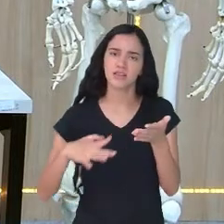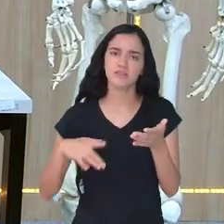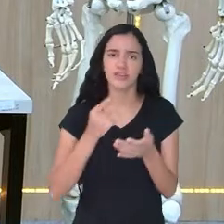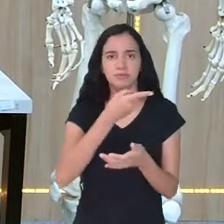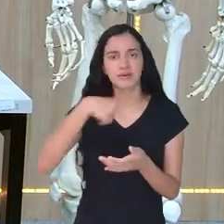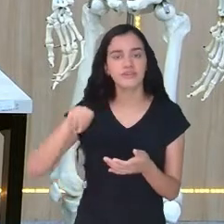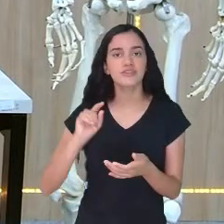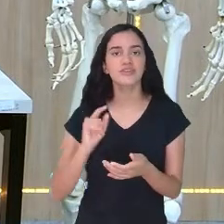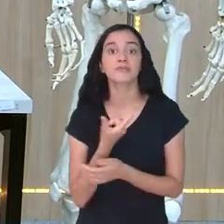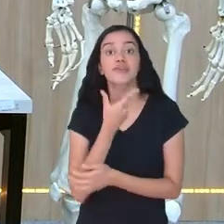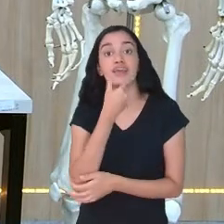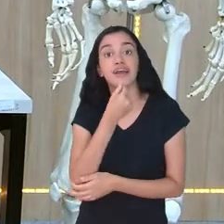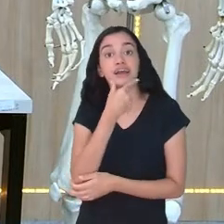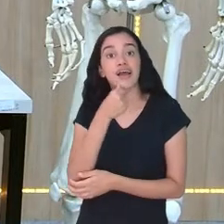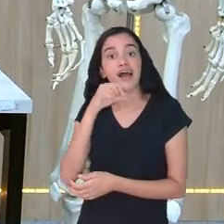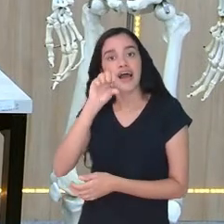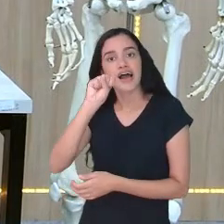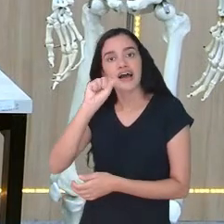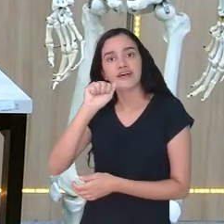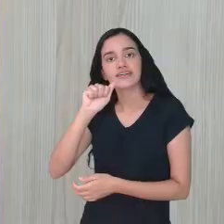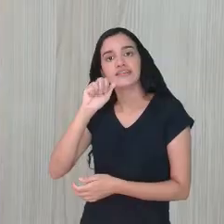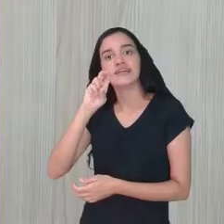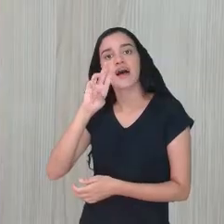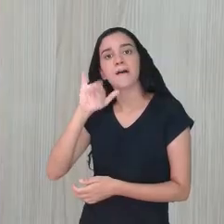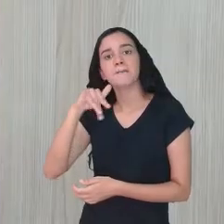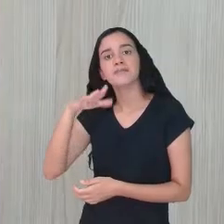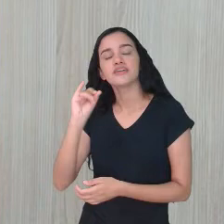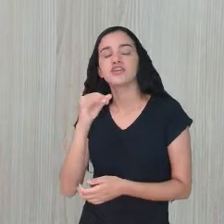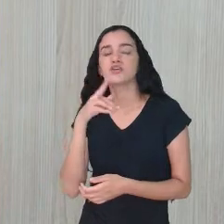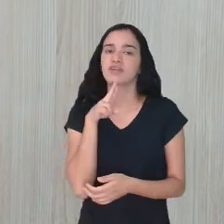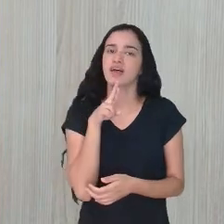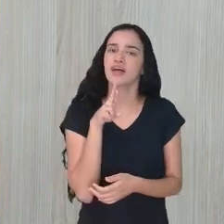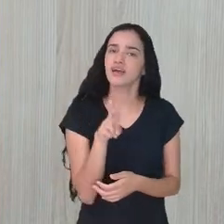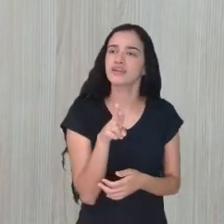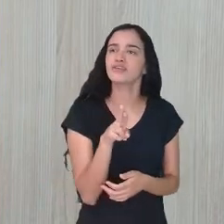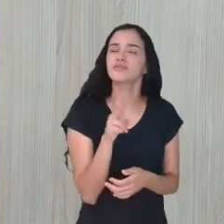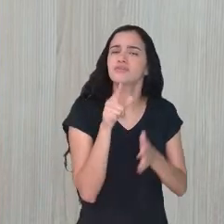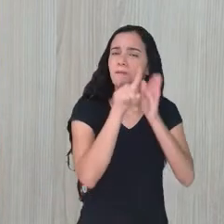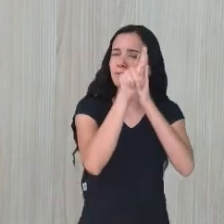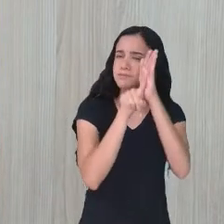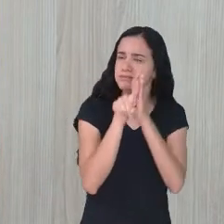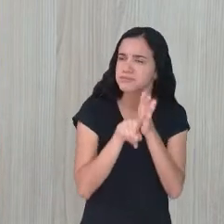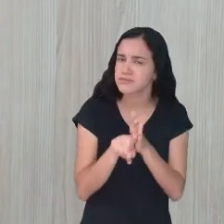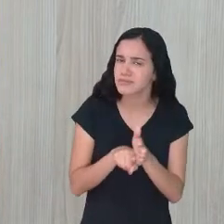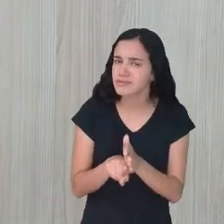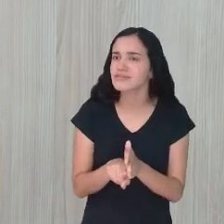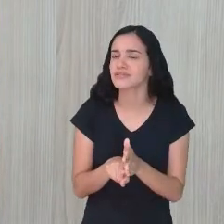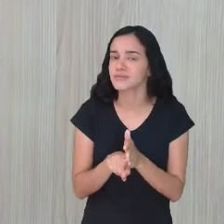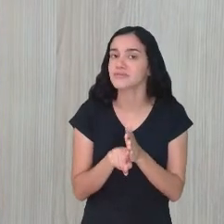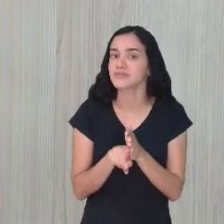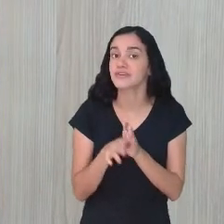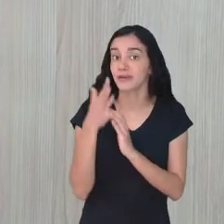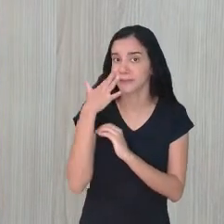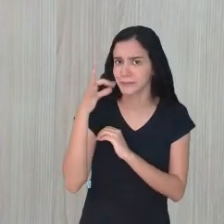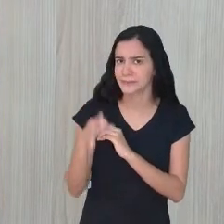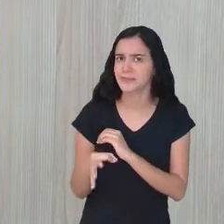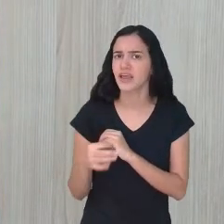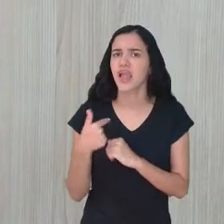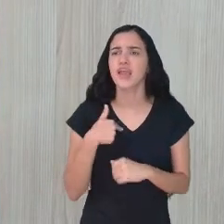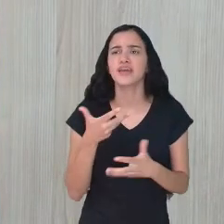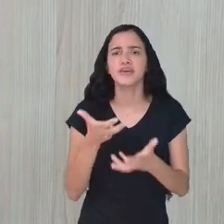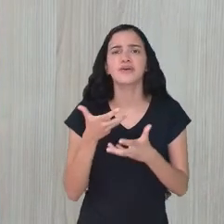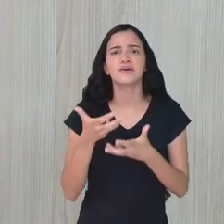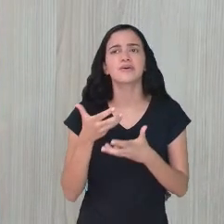Aqui, Sabino já está aqui respondendo, vai dizendo que vai responder, vai pesquisar, a professora já está atento. E quero